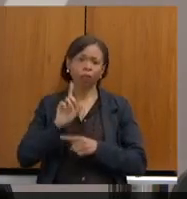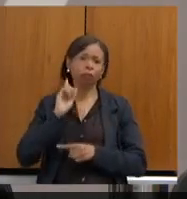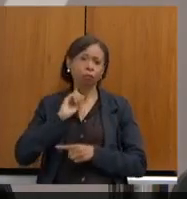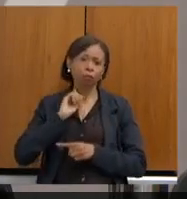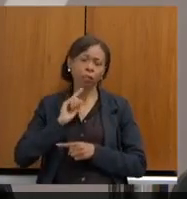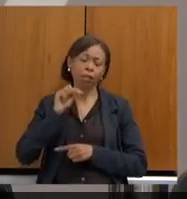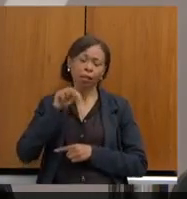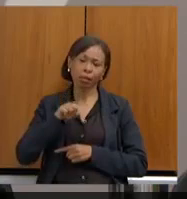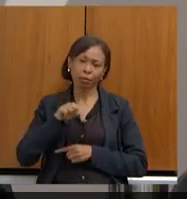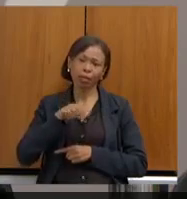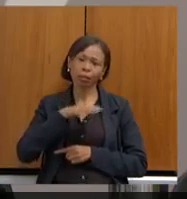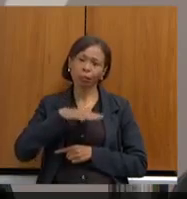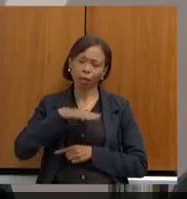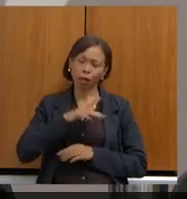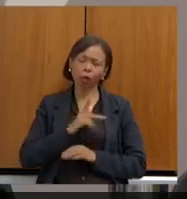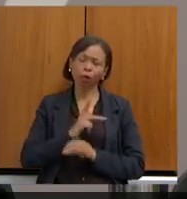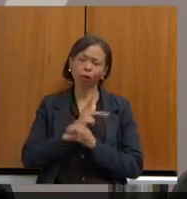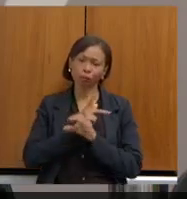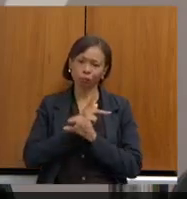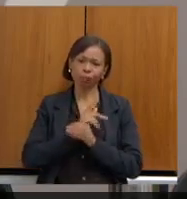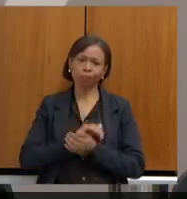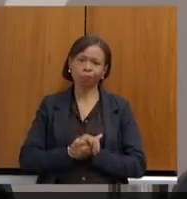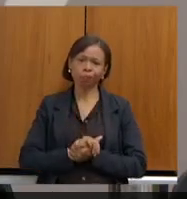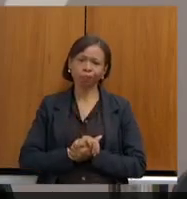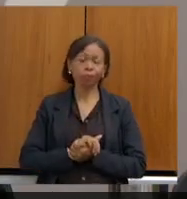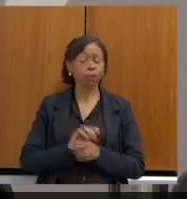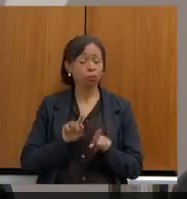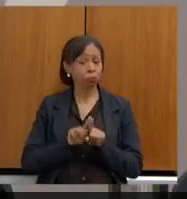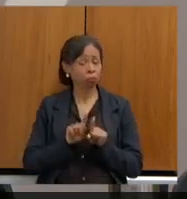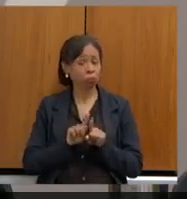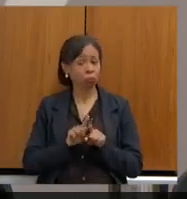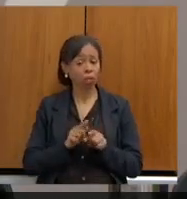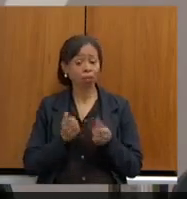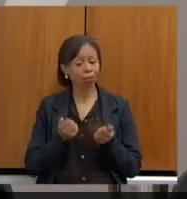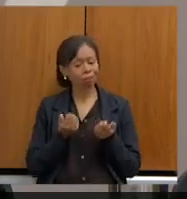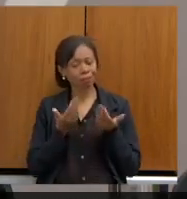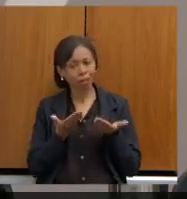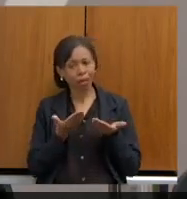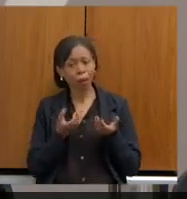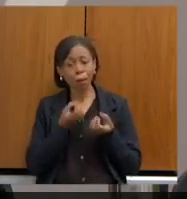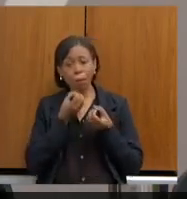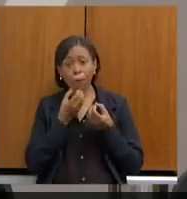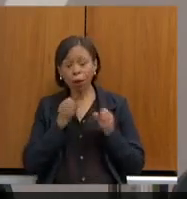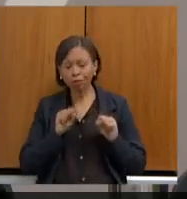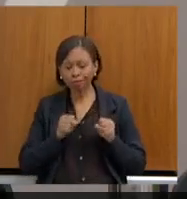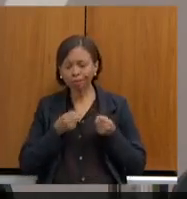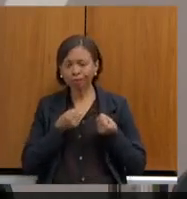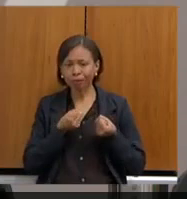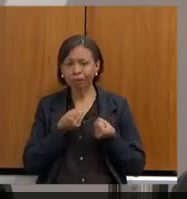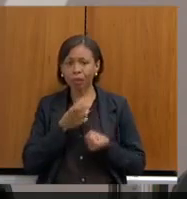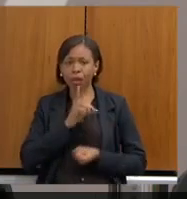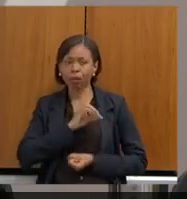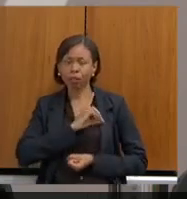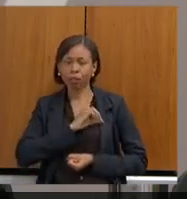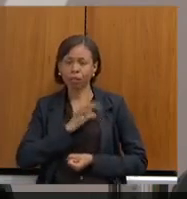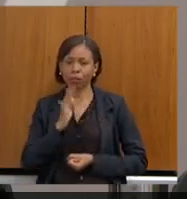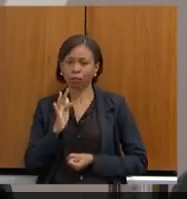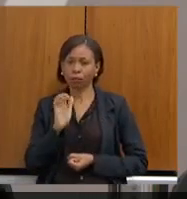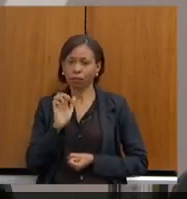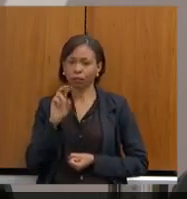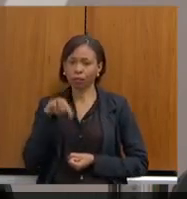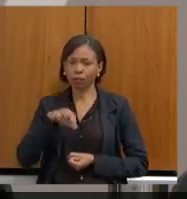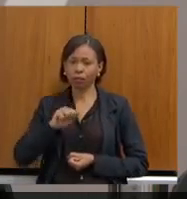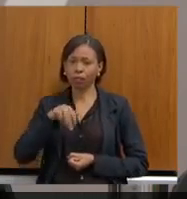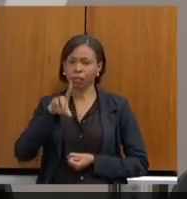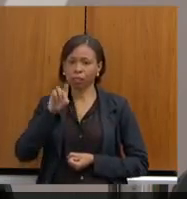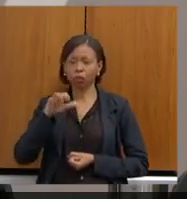Civil e também para aproveitar para desejar uma boa recuperação com Dr Fernando navegado lá na nossa região